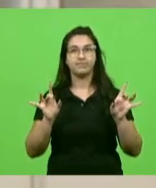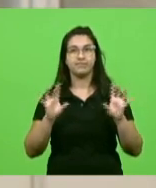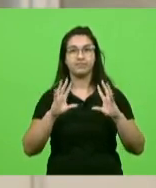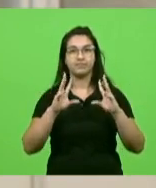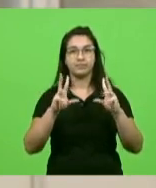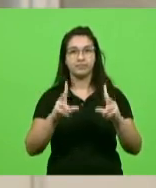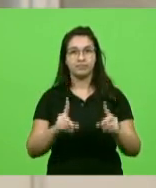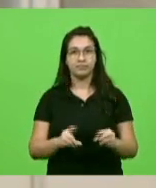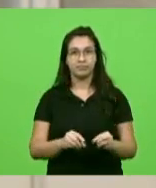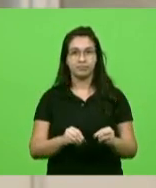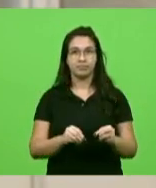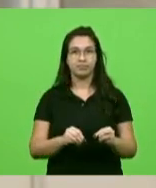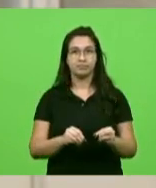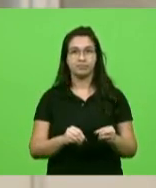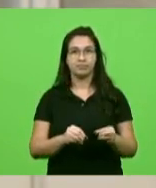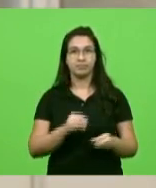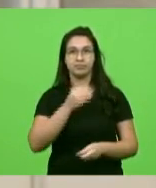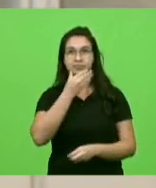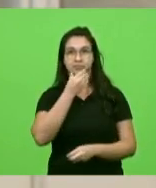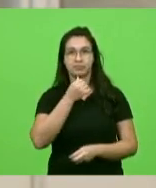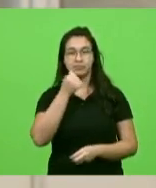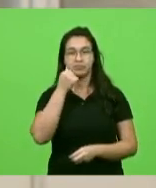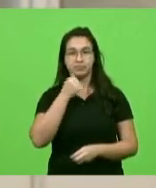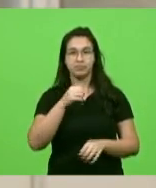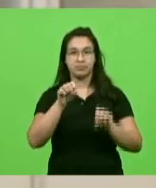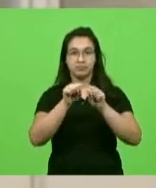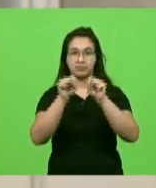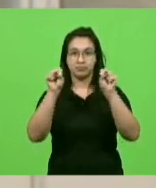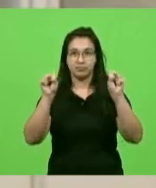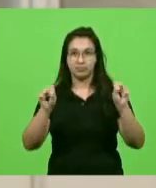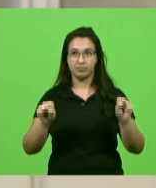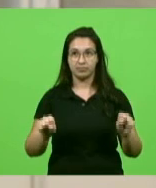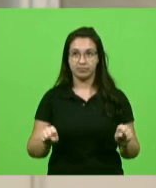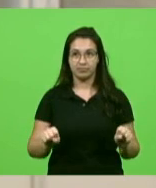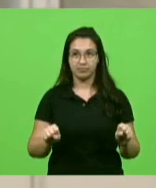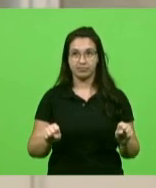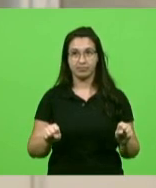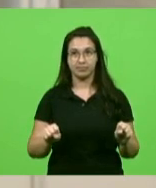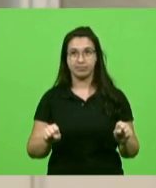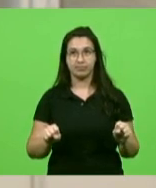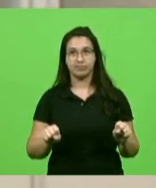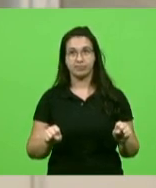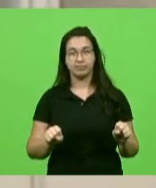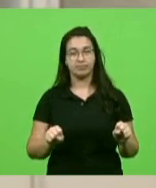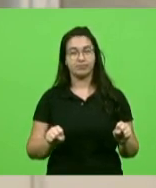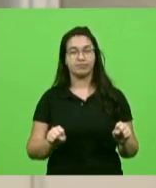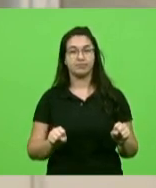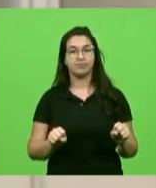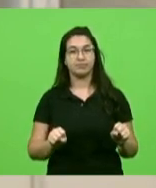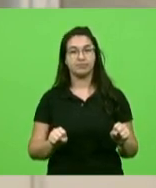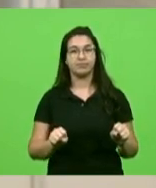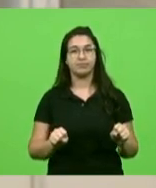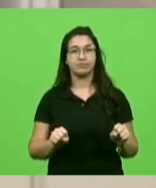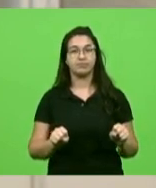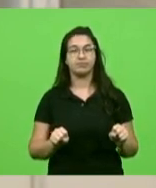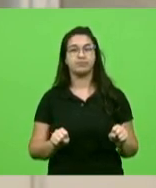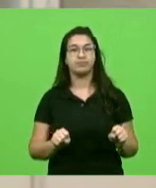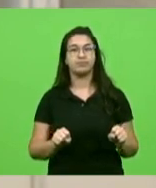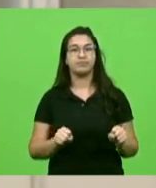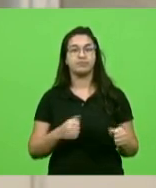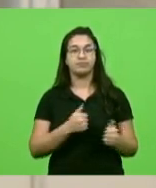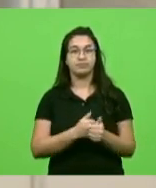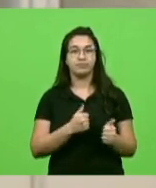todos os senhores a senhora servidores eu quero do tribunal de justiça